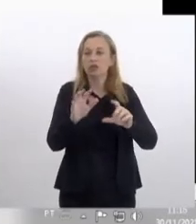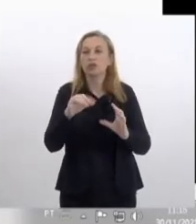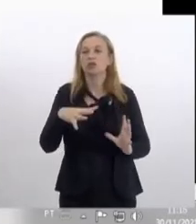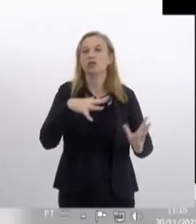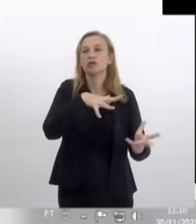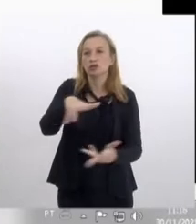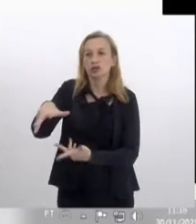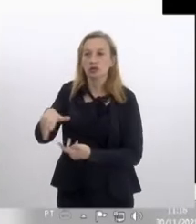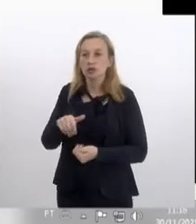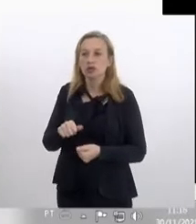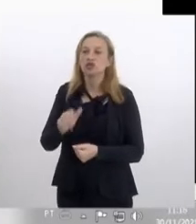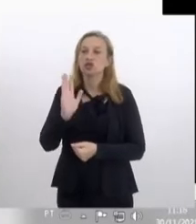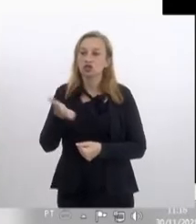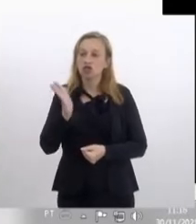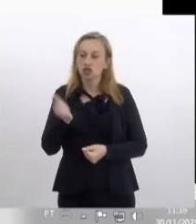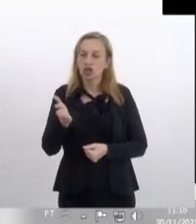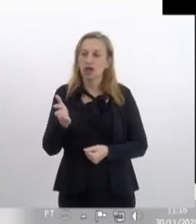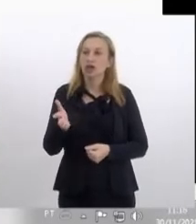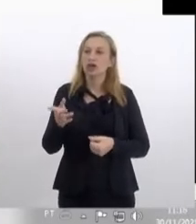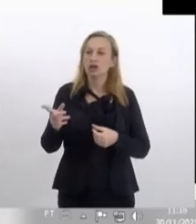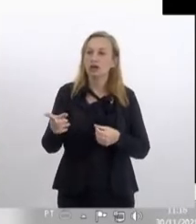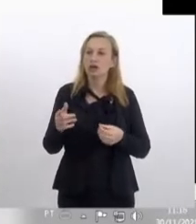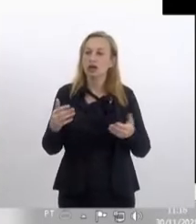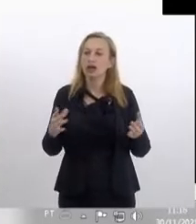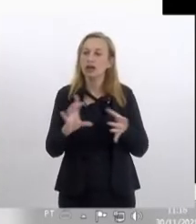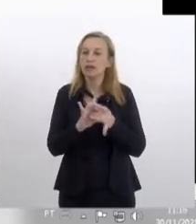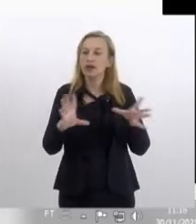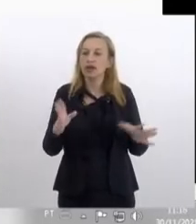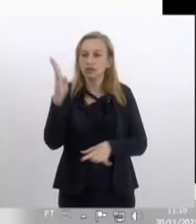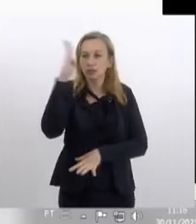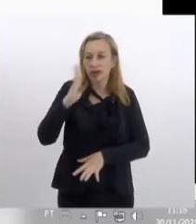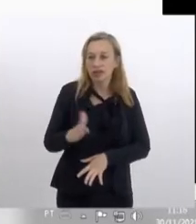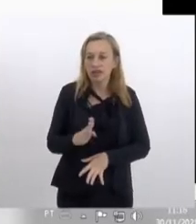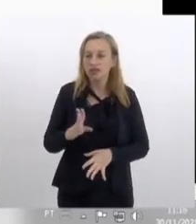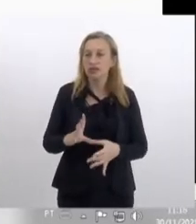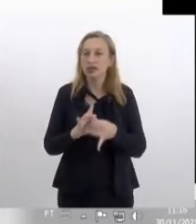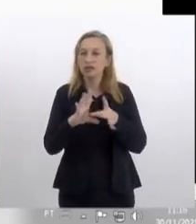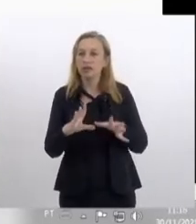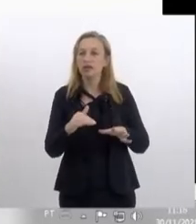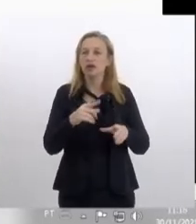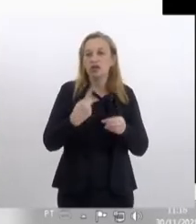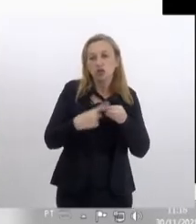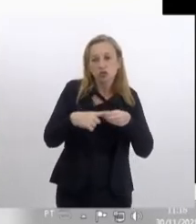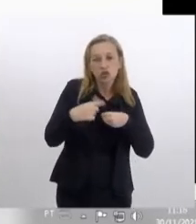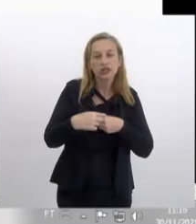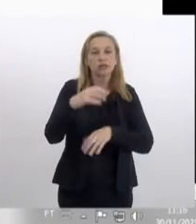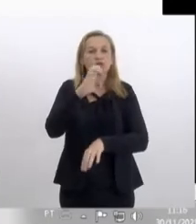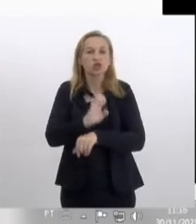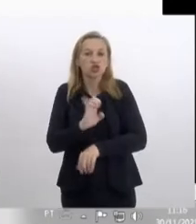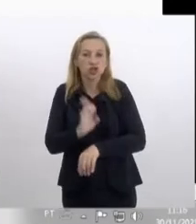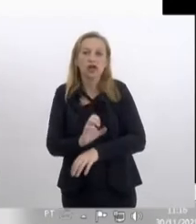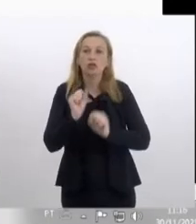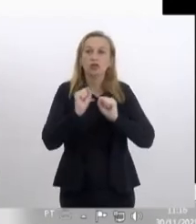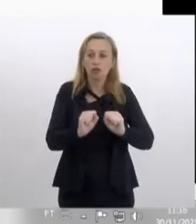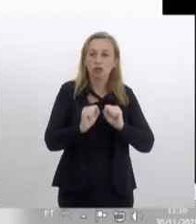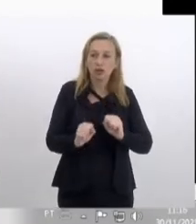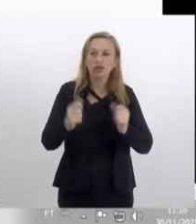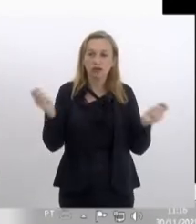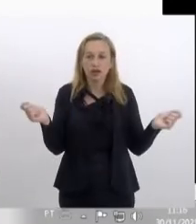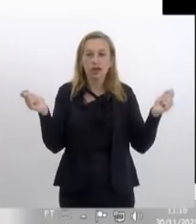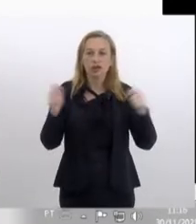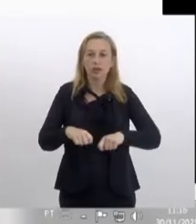internacionais que já foram validados para o Brasil e que vão estar disponíveis para que os municípios, os estados, possam